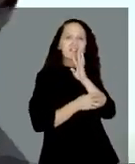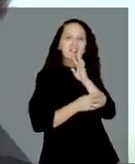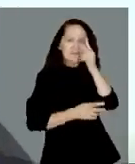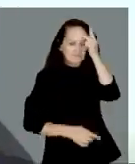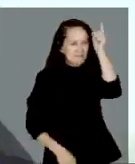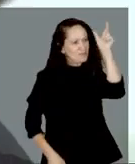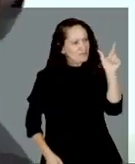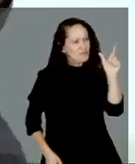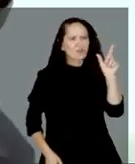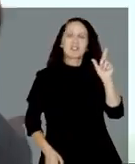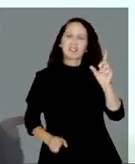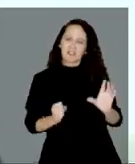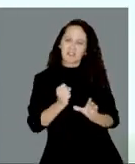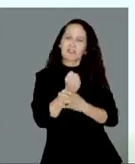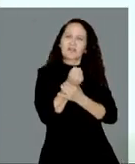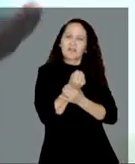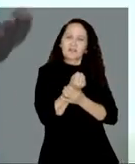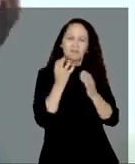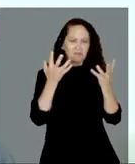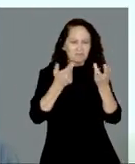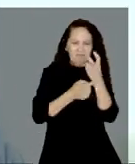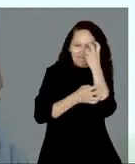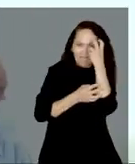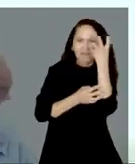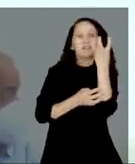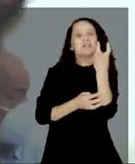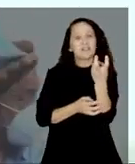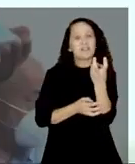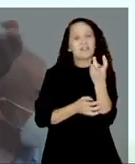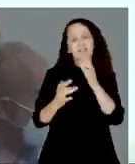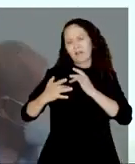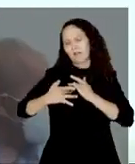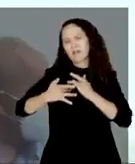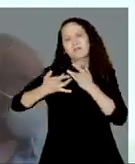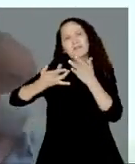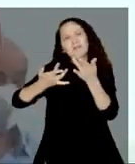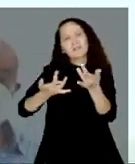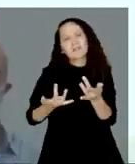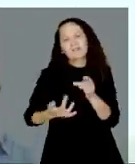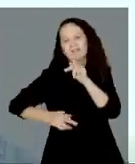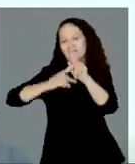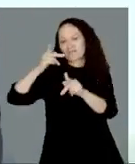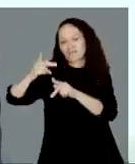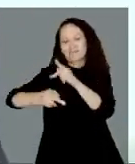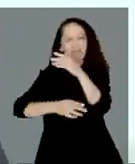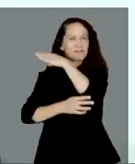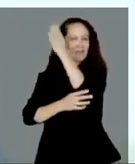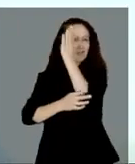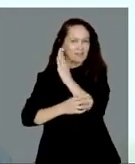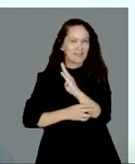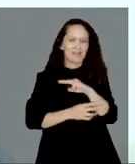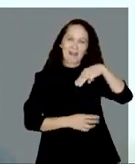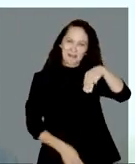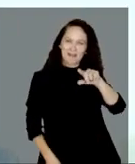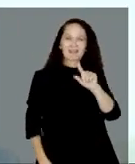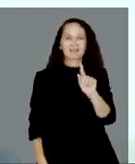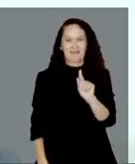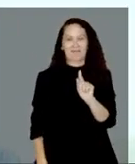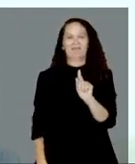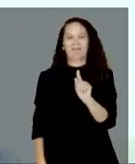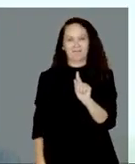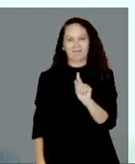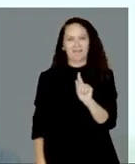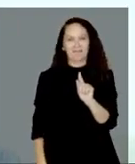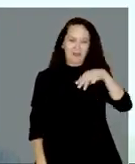dessas coisas que contam sobre o país, que estão nos jornais, que estão nos livros. E eu posso garantir